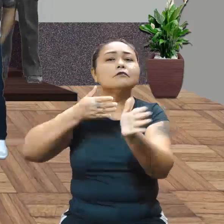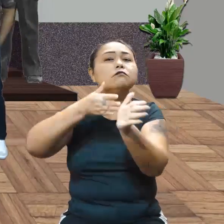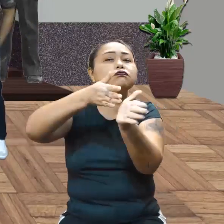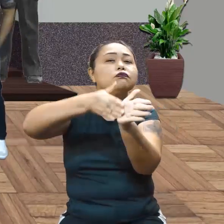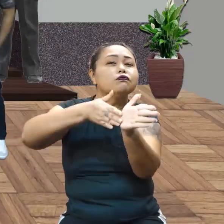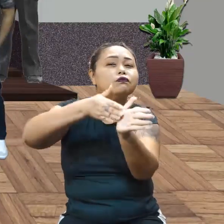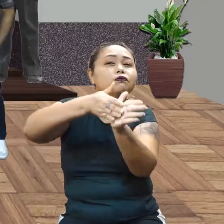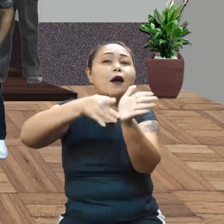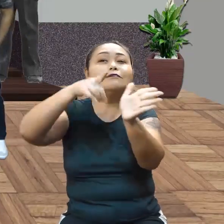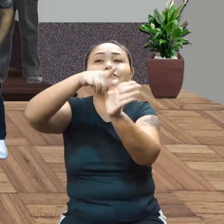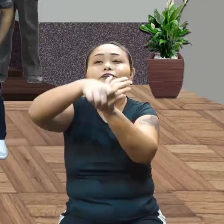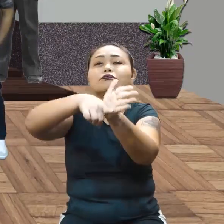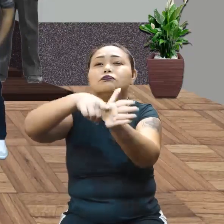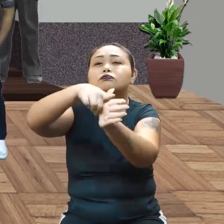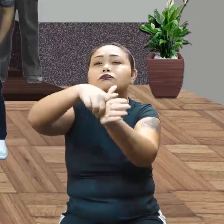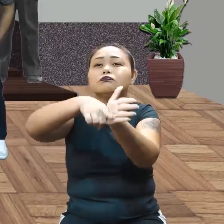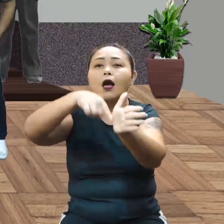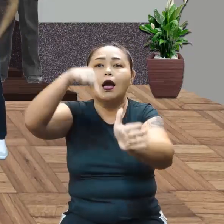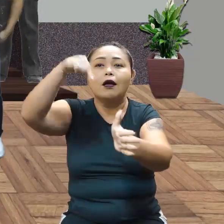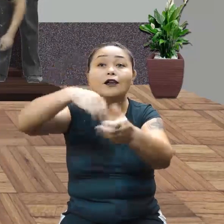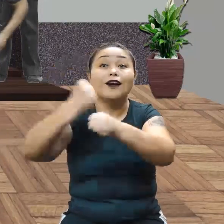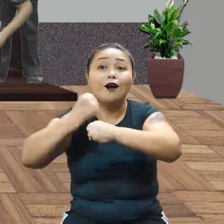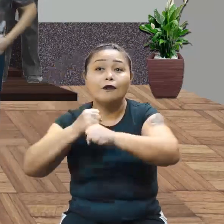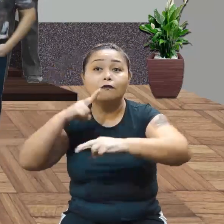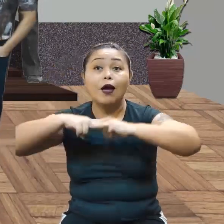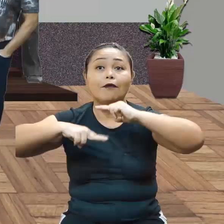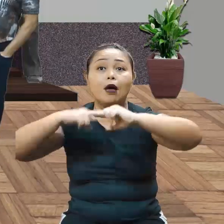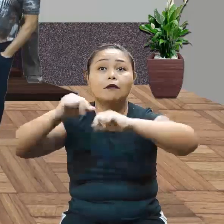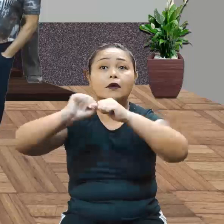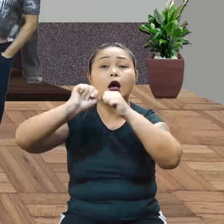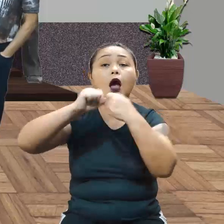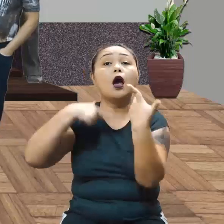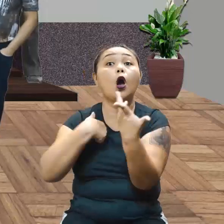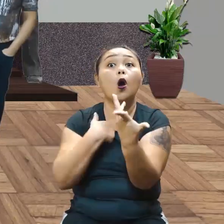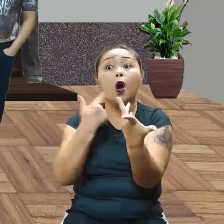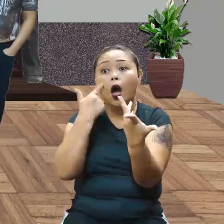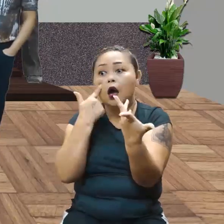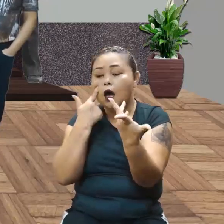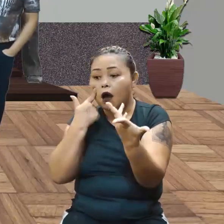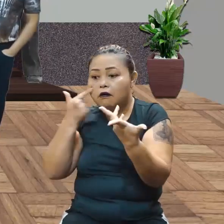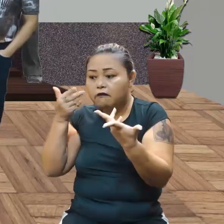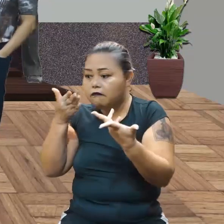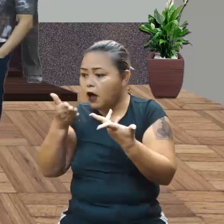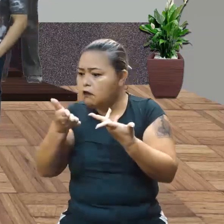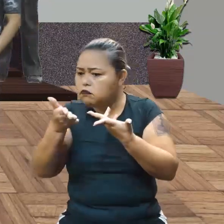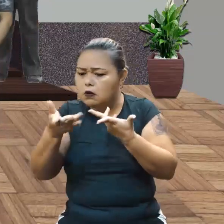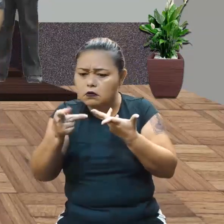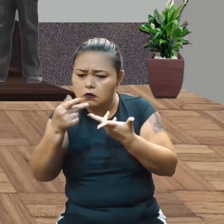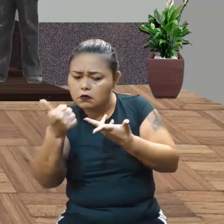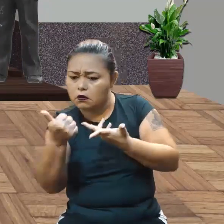ferro Madeira-Mamoré. Essa expedição ela vai fazer o reconhecimento de